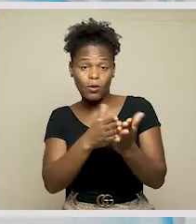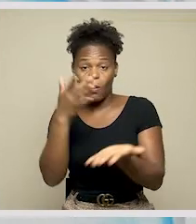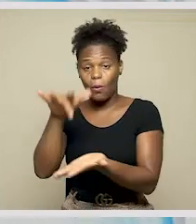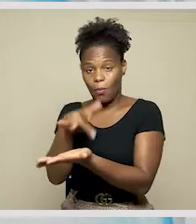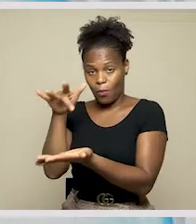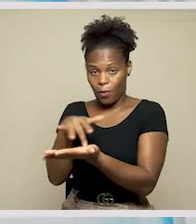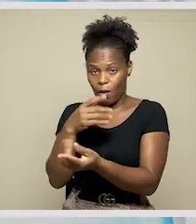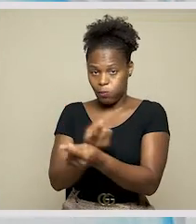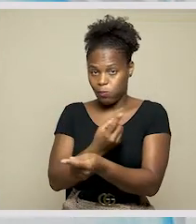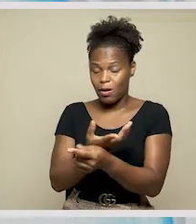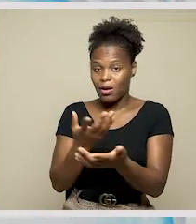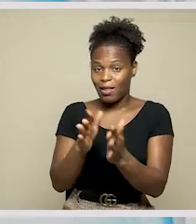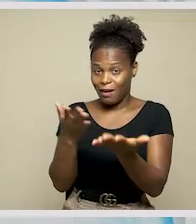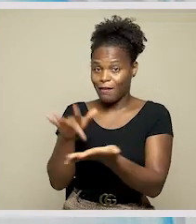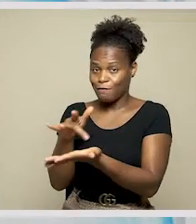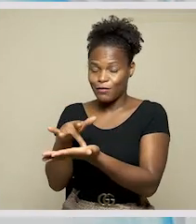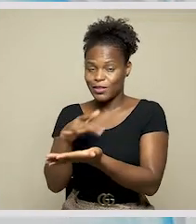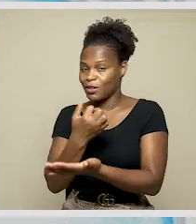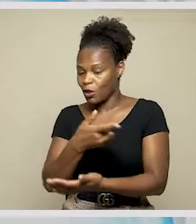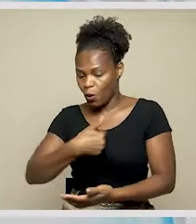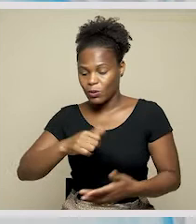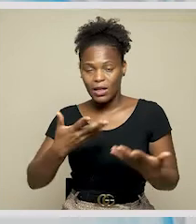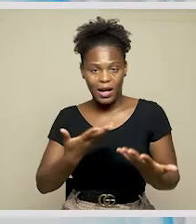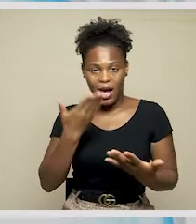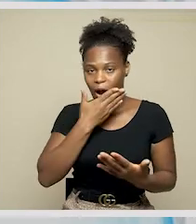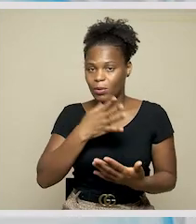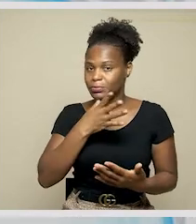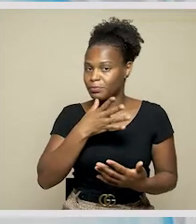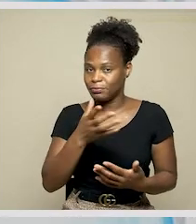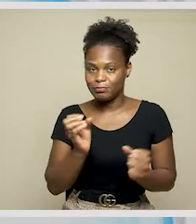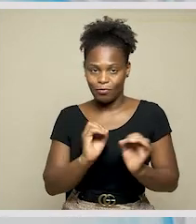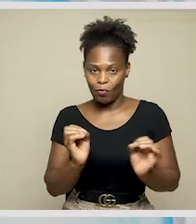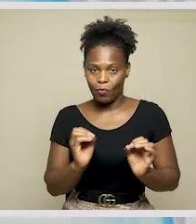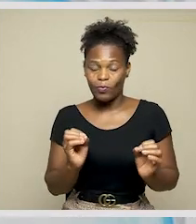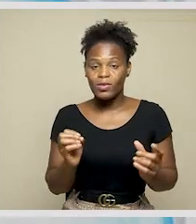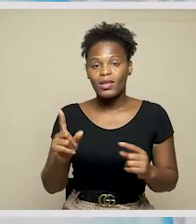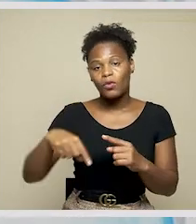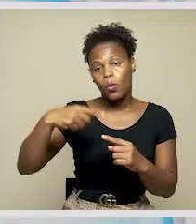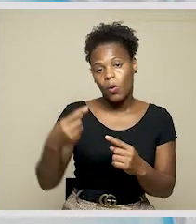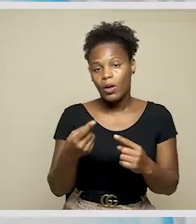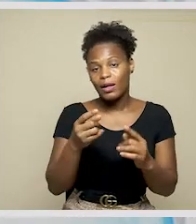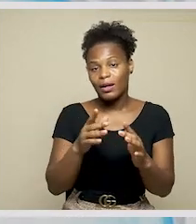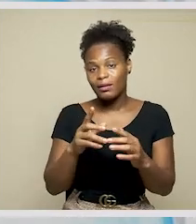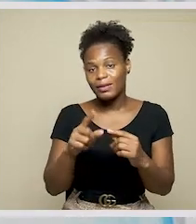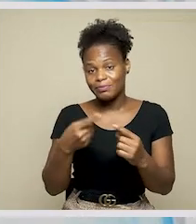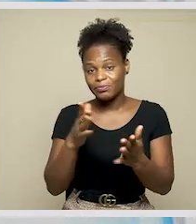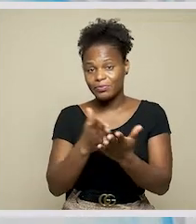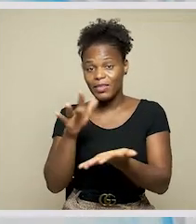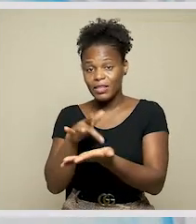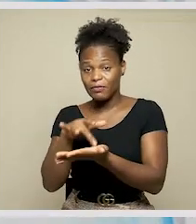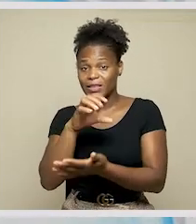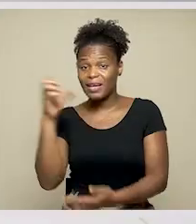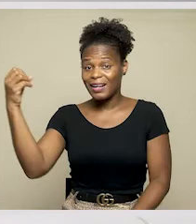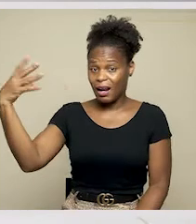revistas que nós não referimos aqui na nossa aula. Para além dessa revista da